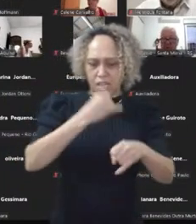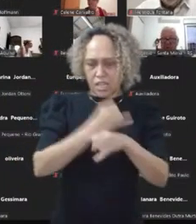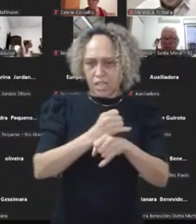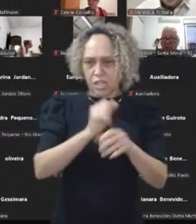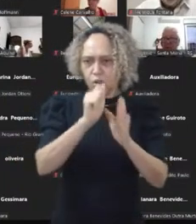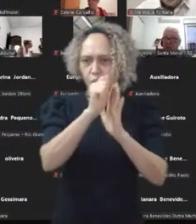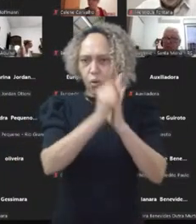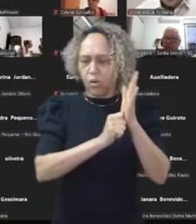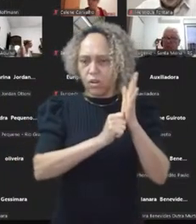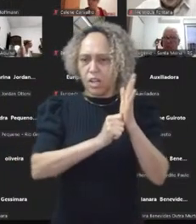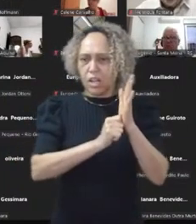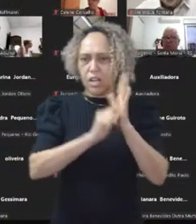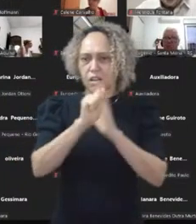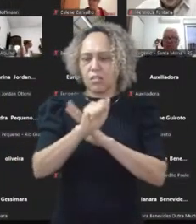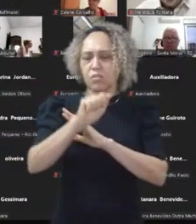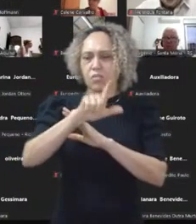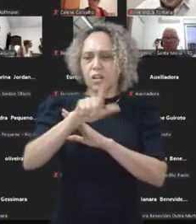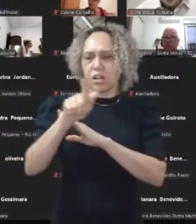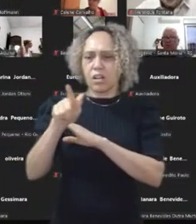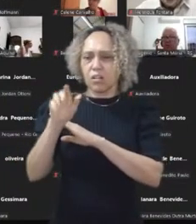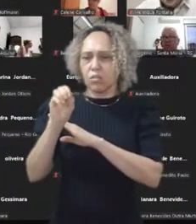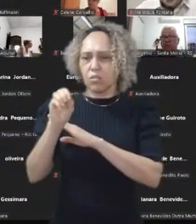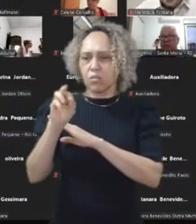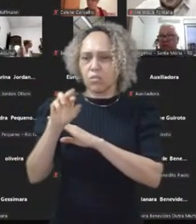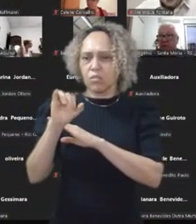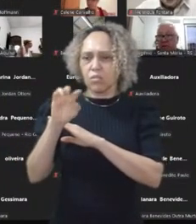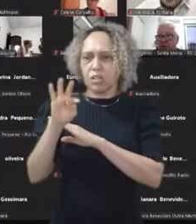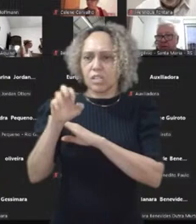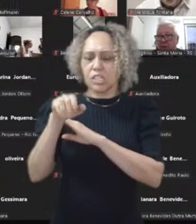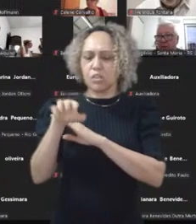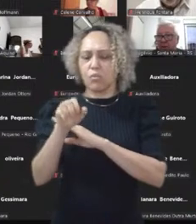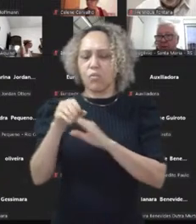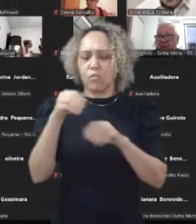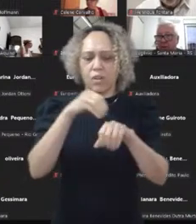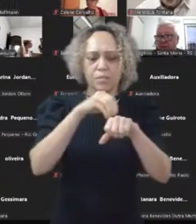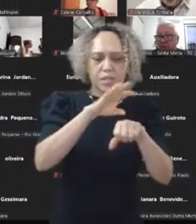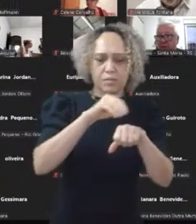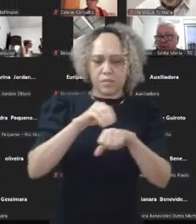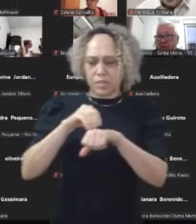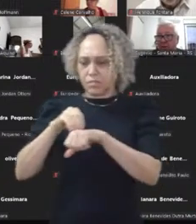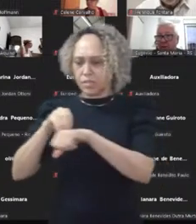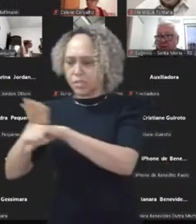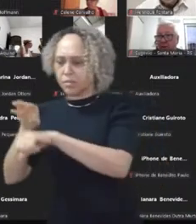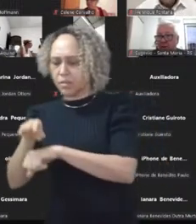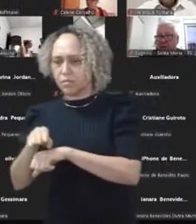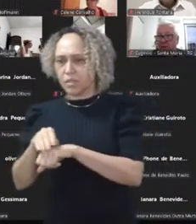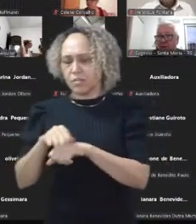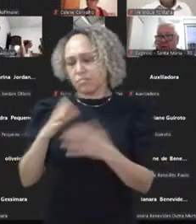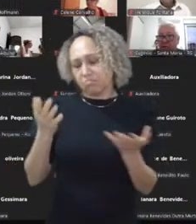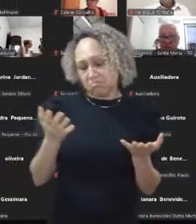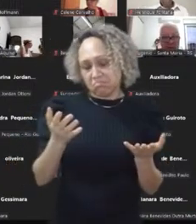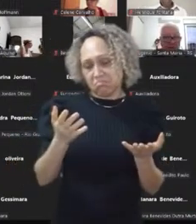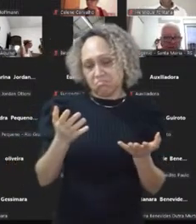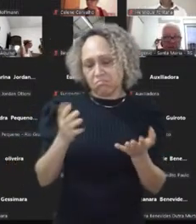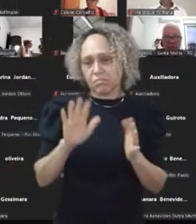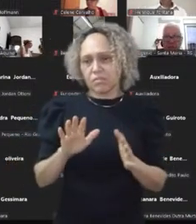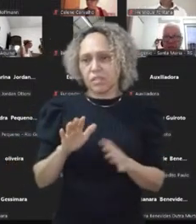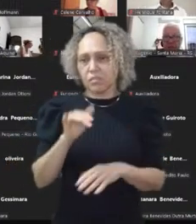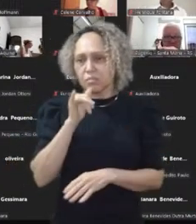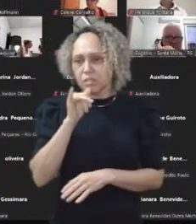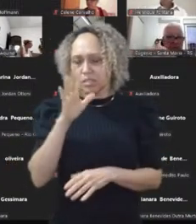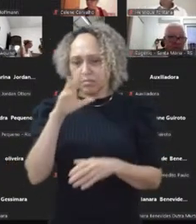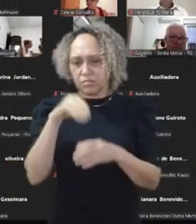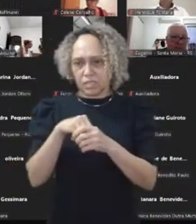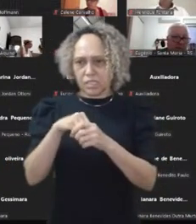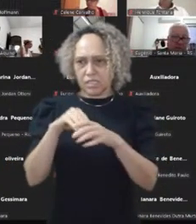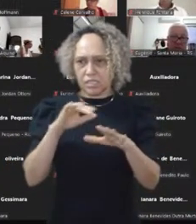que já viram anteriormente que vai Me direcionar aquilo então nessa parte não tão visível eu sou um composit cório